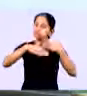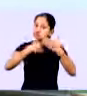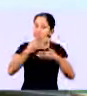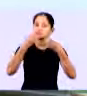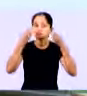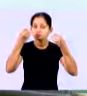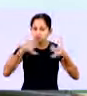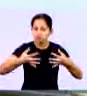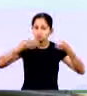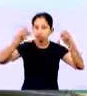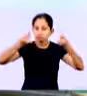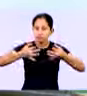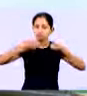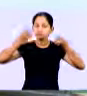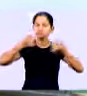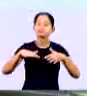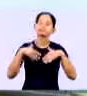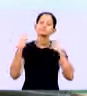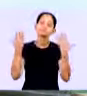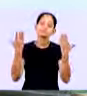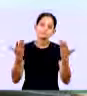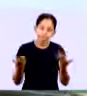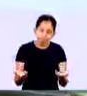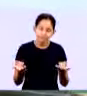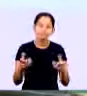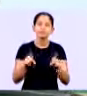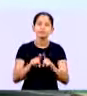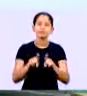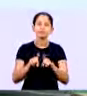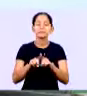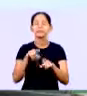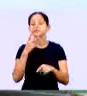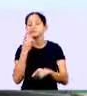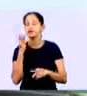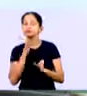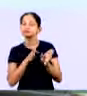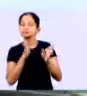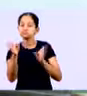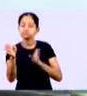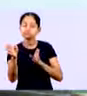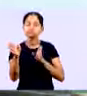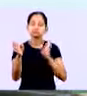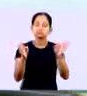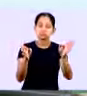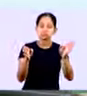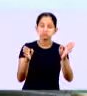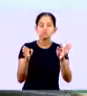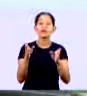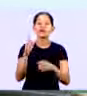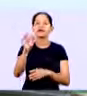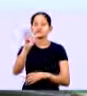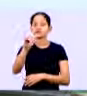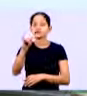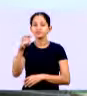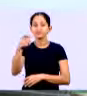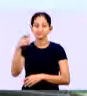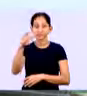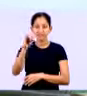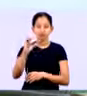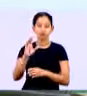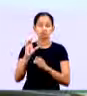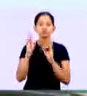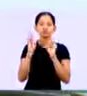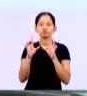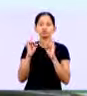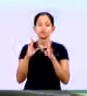esse período todo aqui, né? Para a gente conceituar tanto o capital fixo como o capital de giro. Capital fixo é aquele que está envolvido na